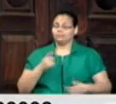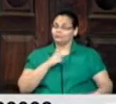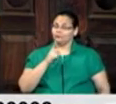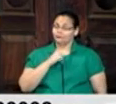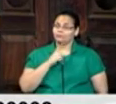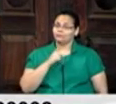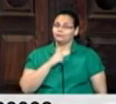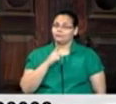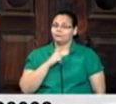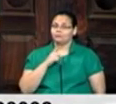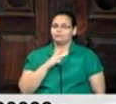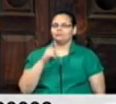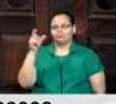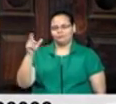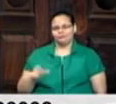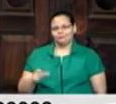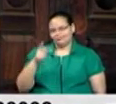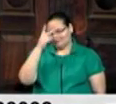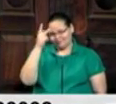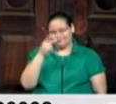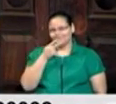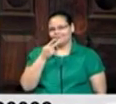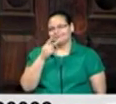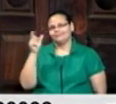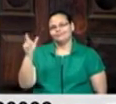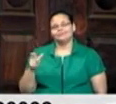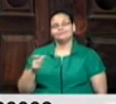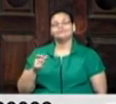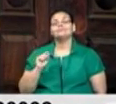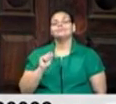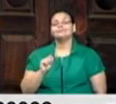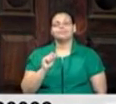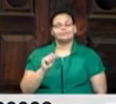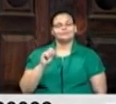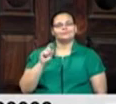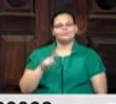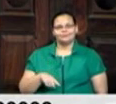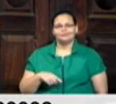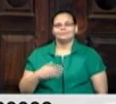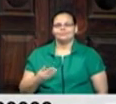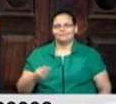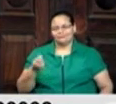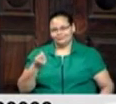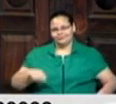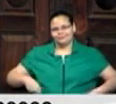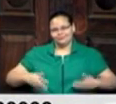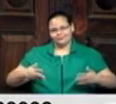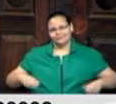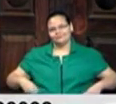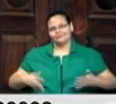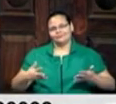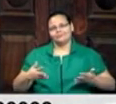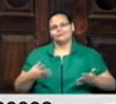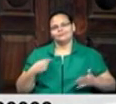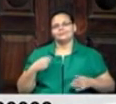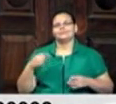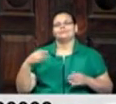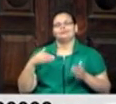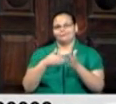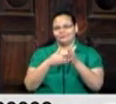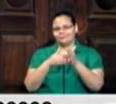Existem aqueles que argumentam de que essa contenção de gastos proposta pelo governo federal